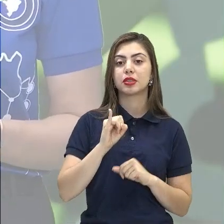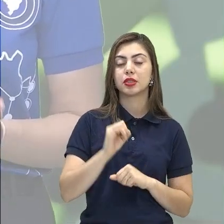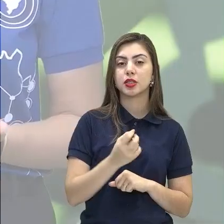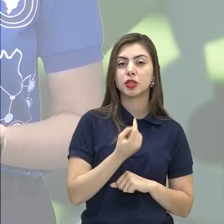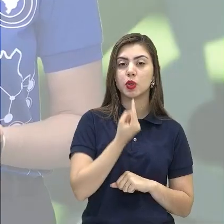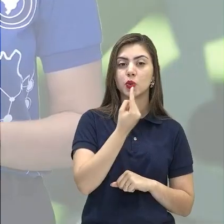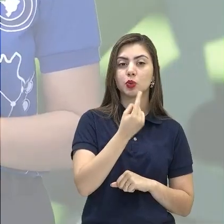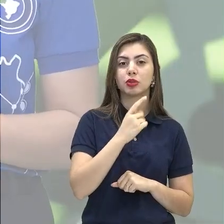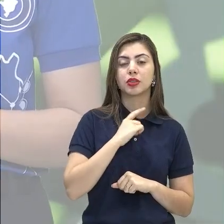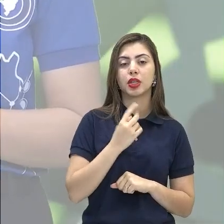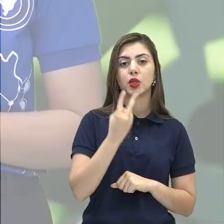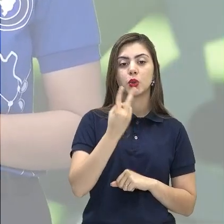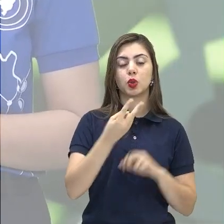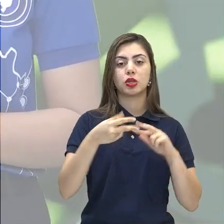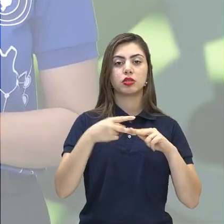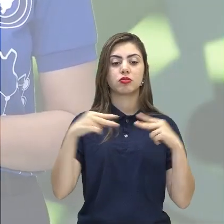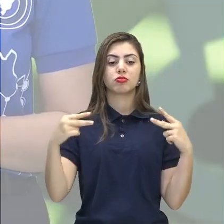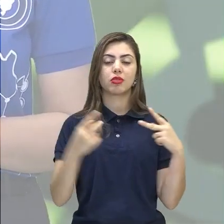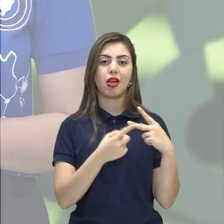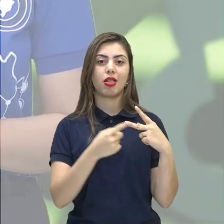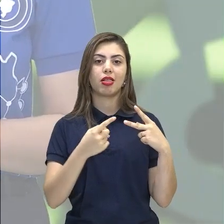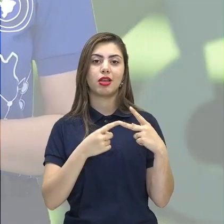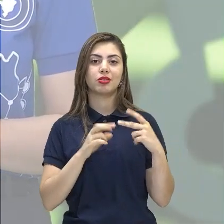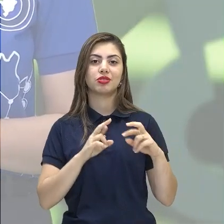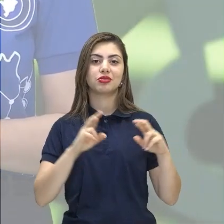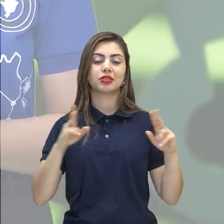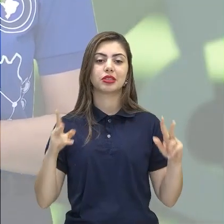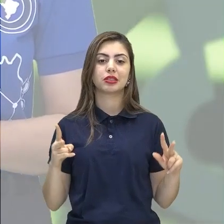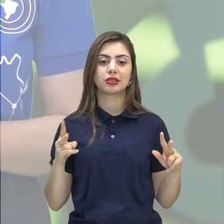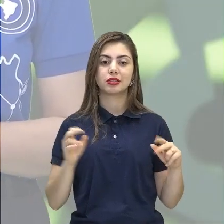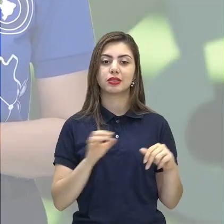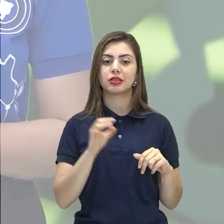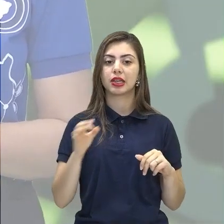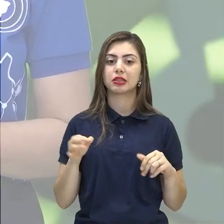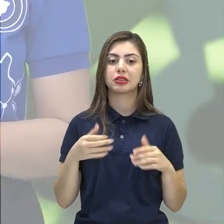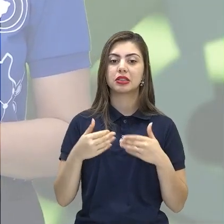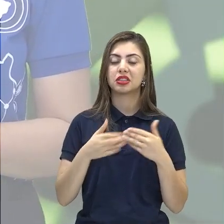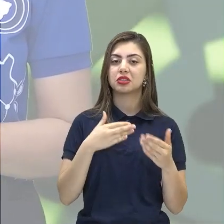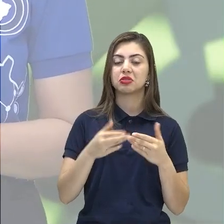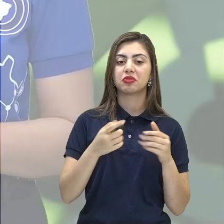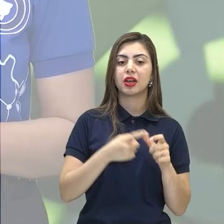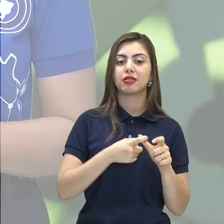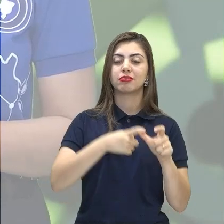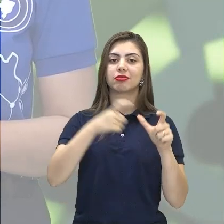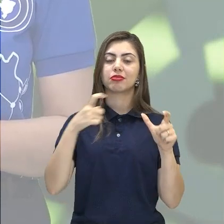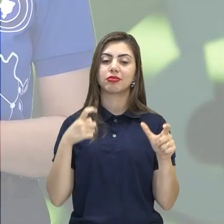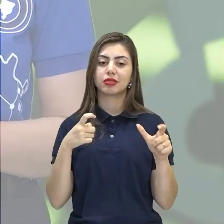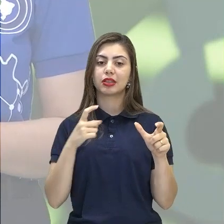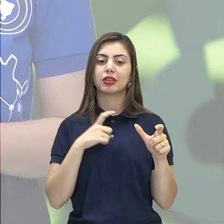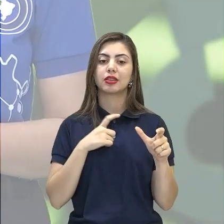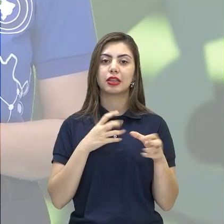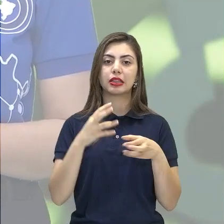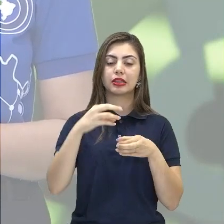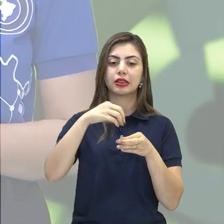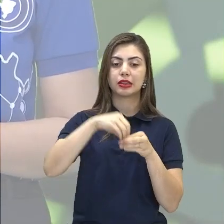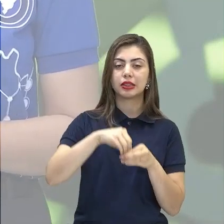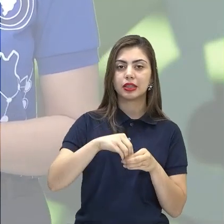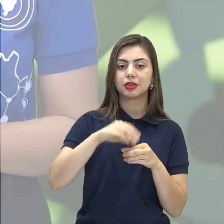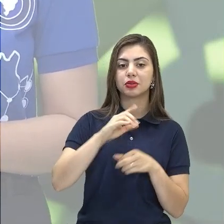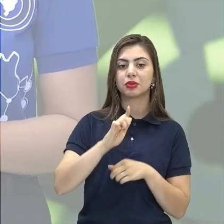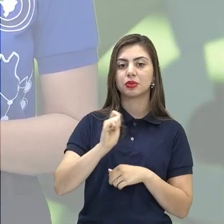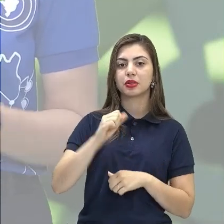2 alelos distintos, distribuindo-se independentemente para os gametas, onde se combinam ao